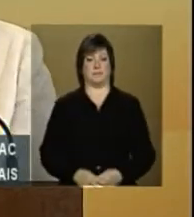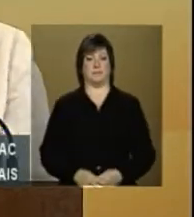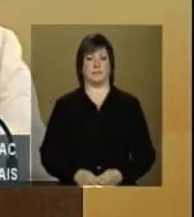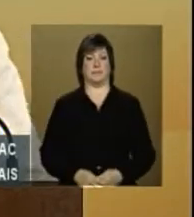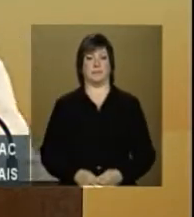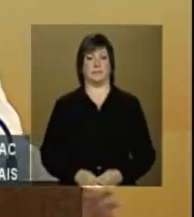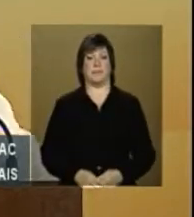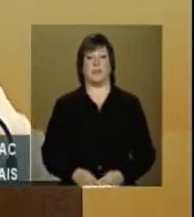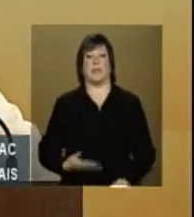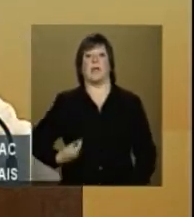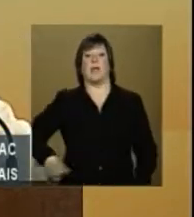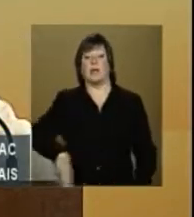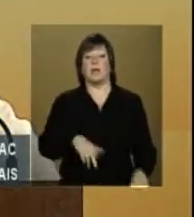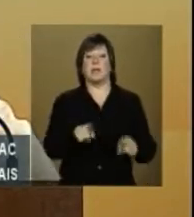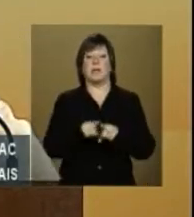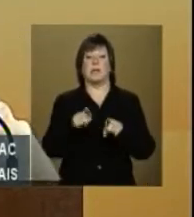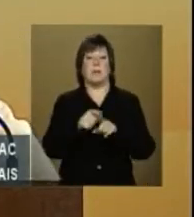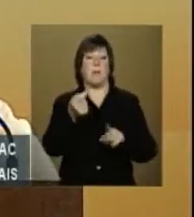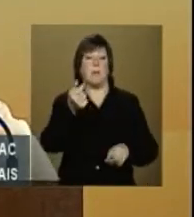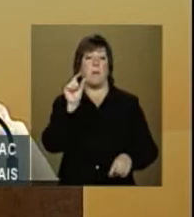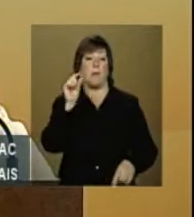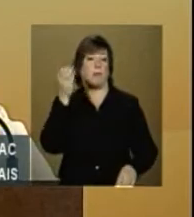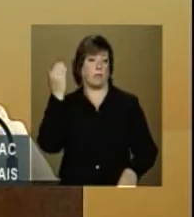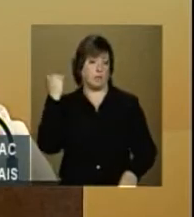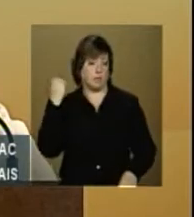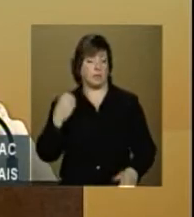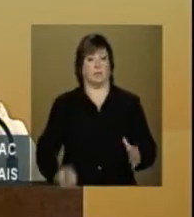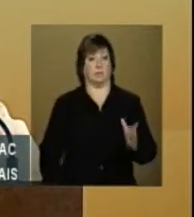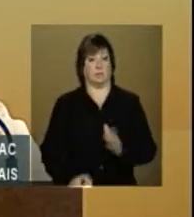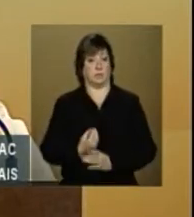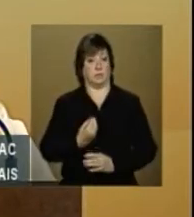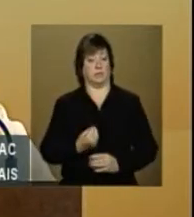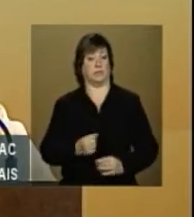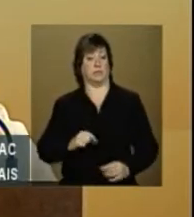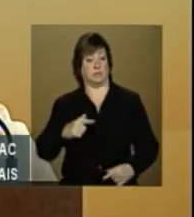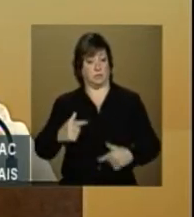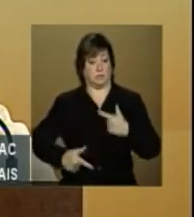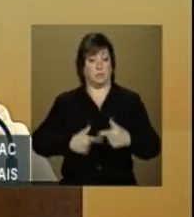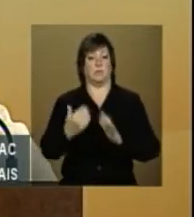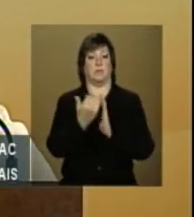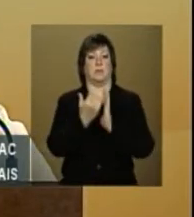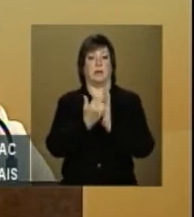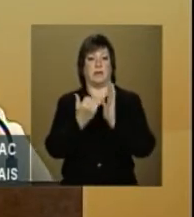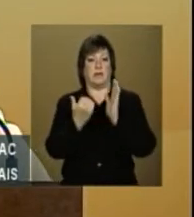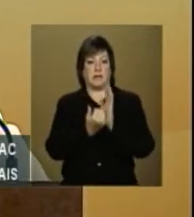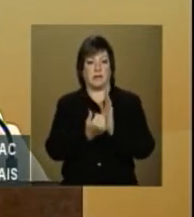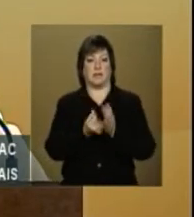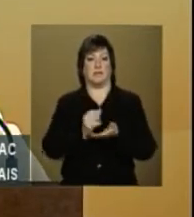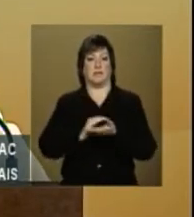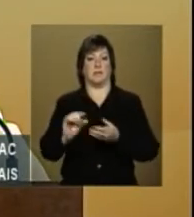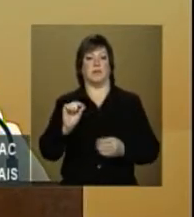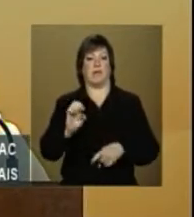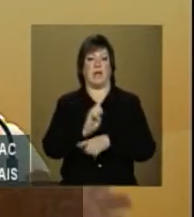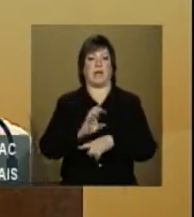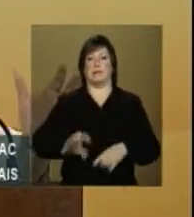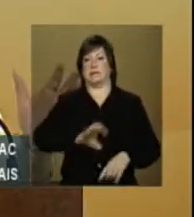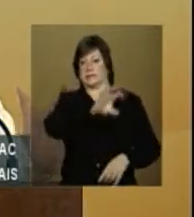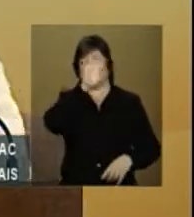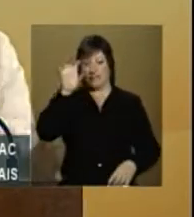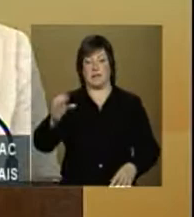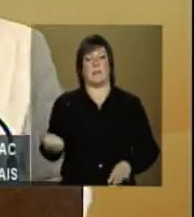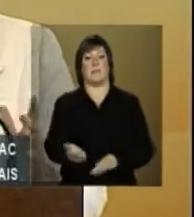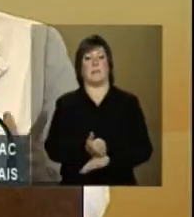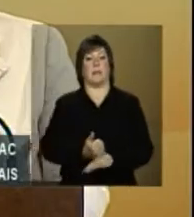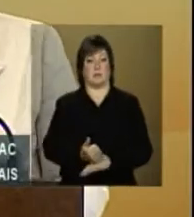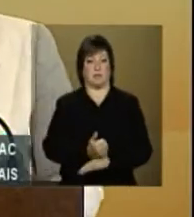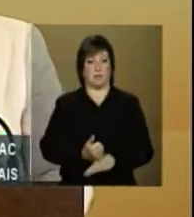Nós também lançamos recentemente um ambicioso programa de investimentos com estados e